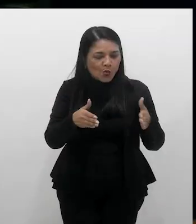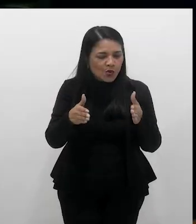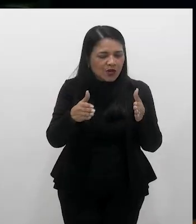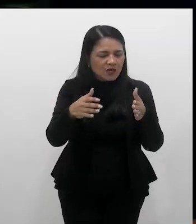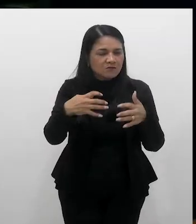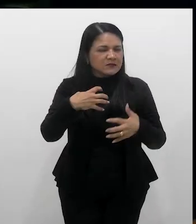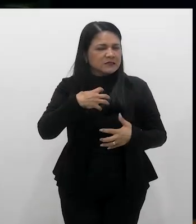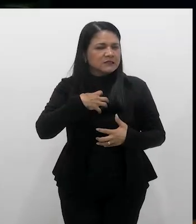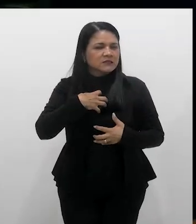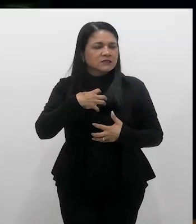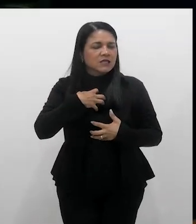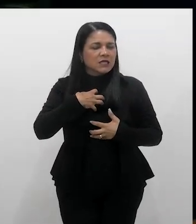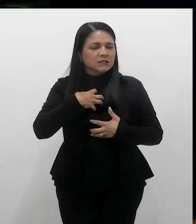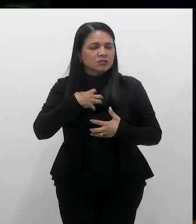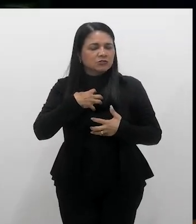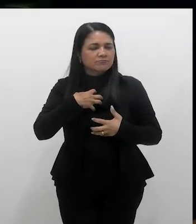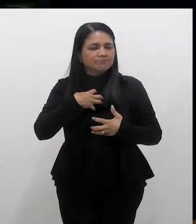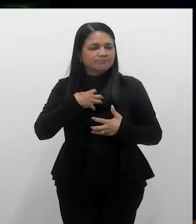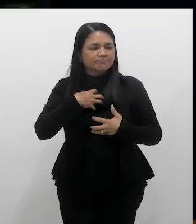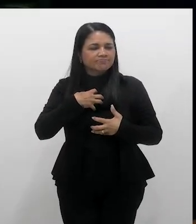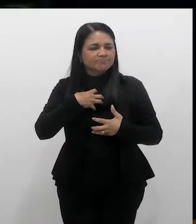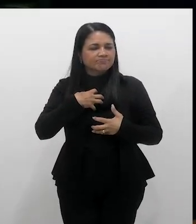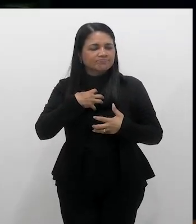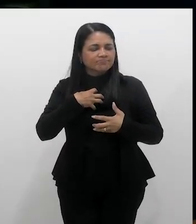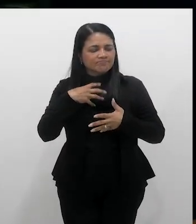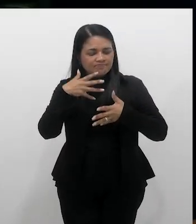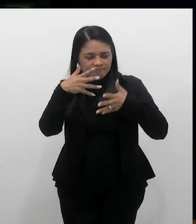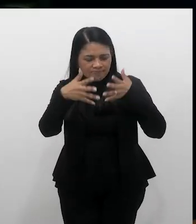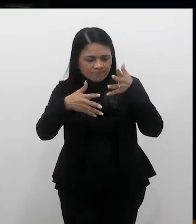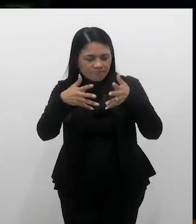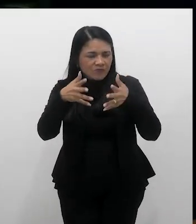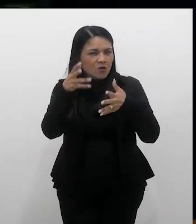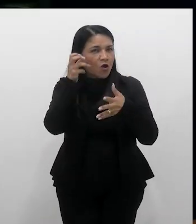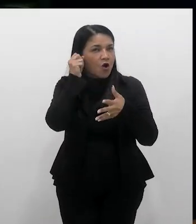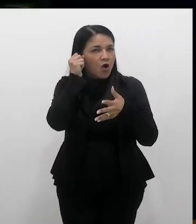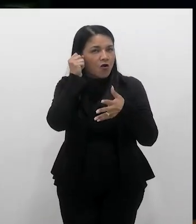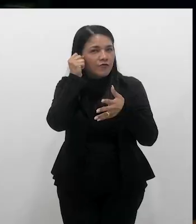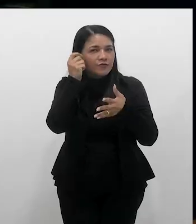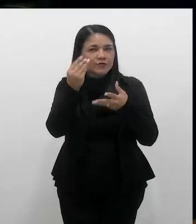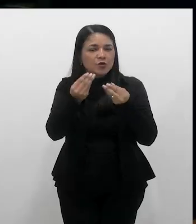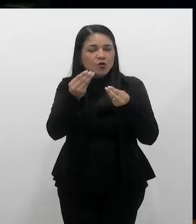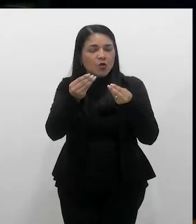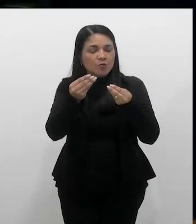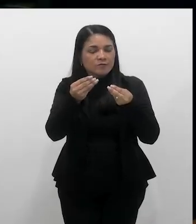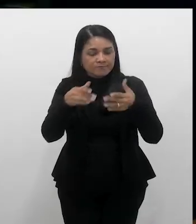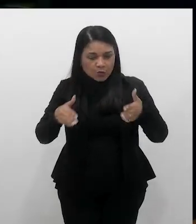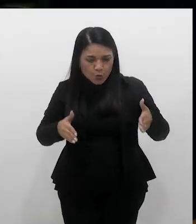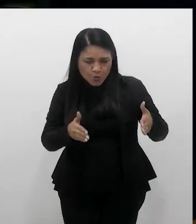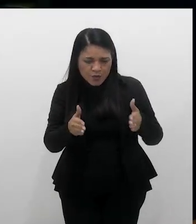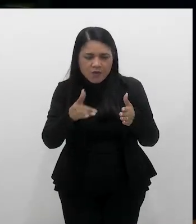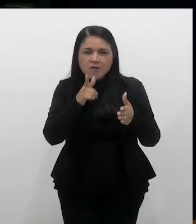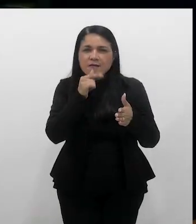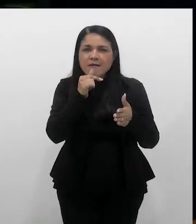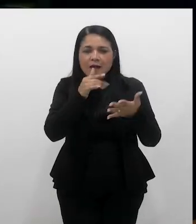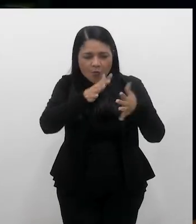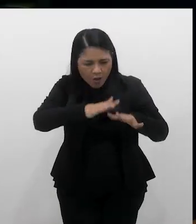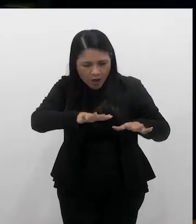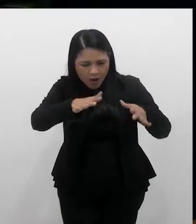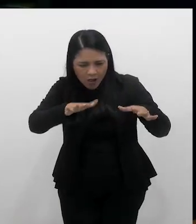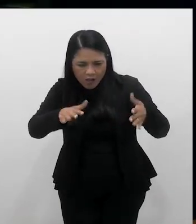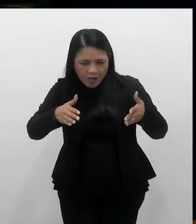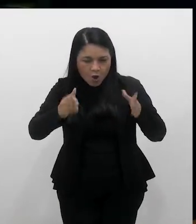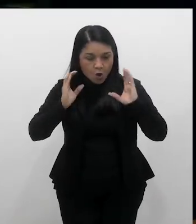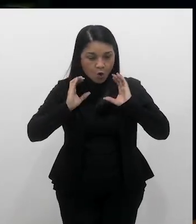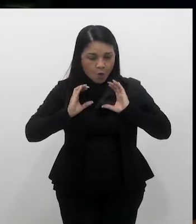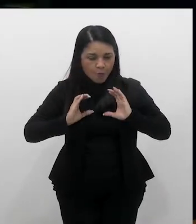ouve os rios, né? Quer dizer, porque ela toma o rio como uma entidade, né? Tipo assim, o rio como algo que existe, que tem um